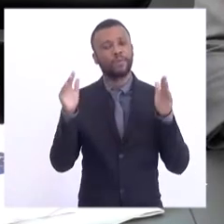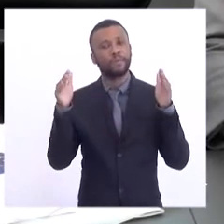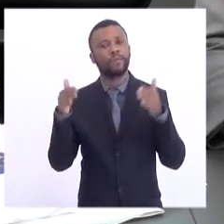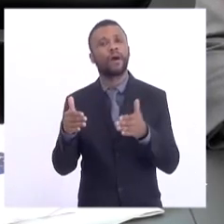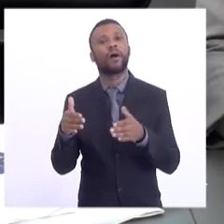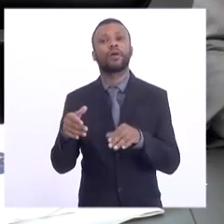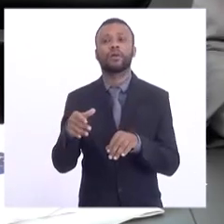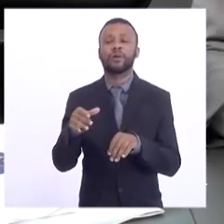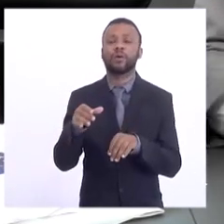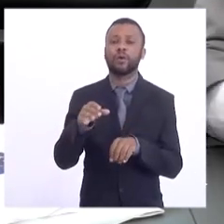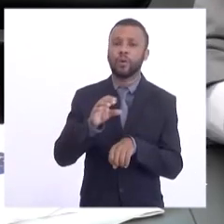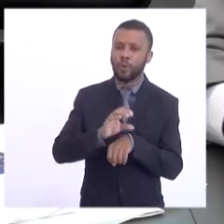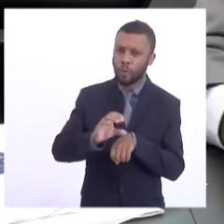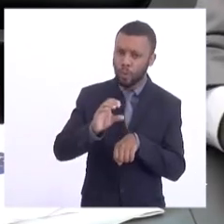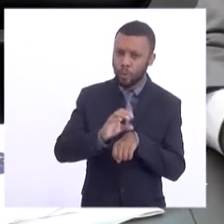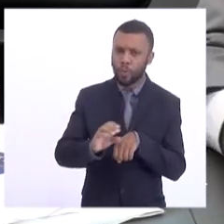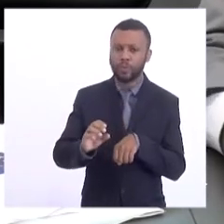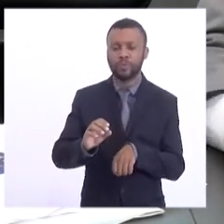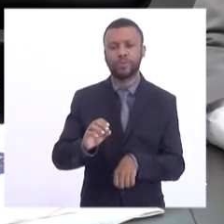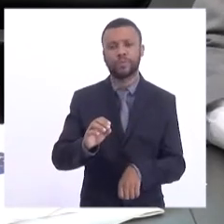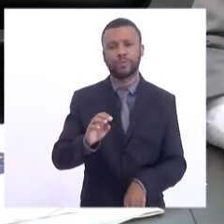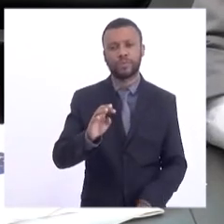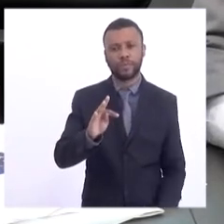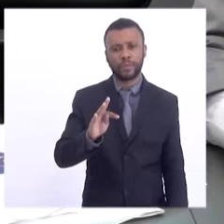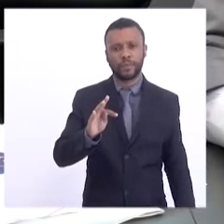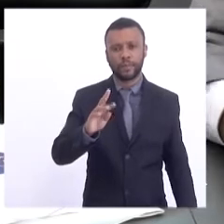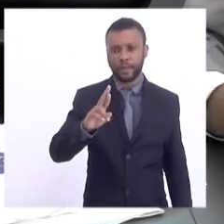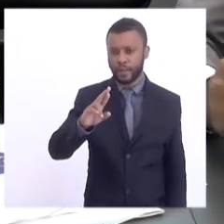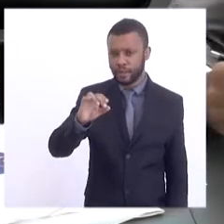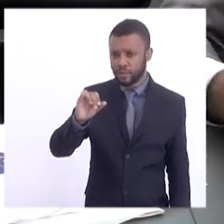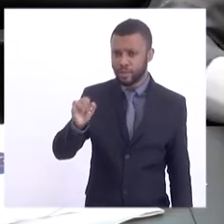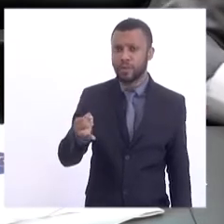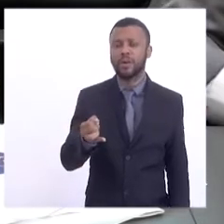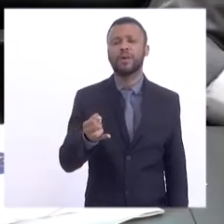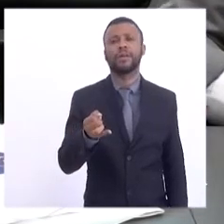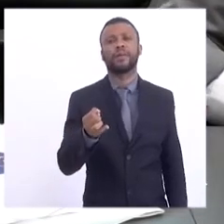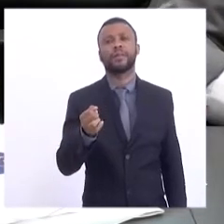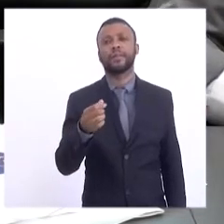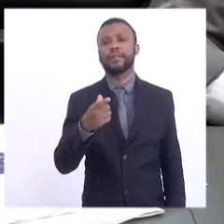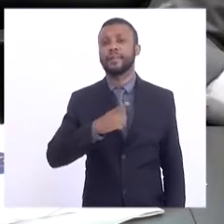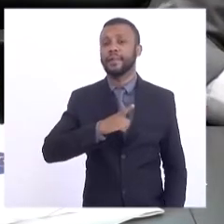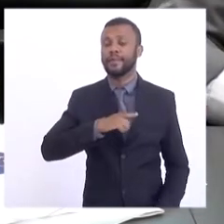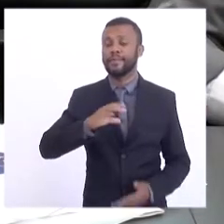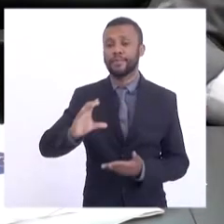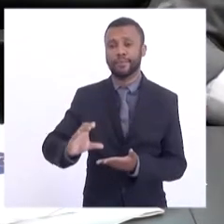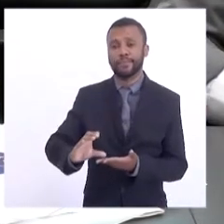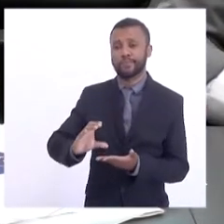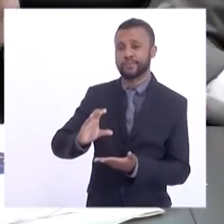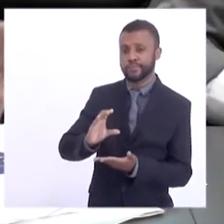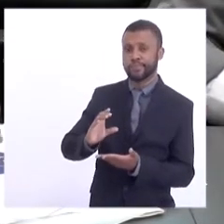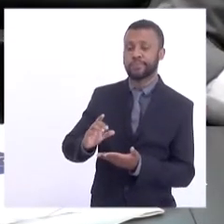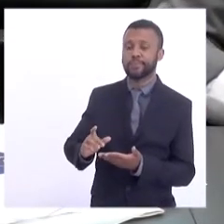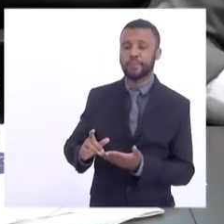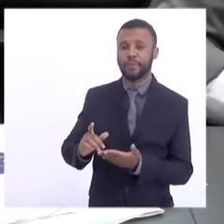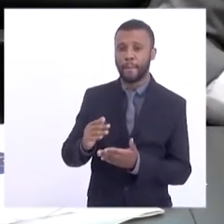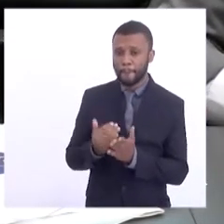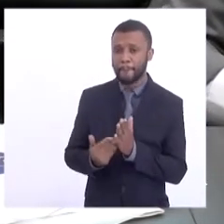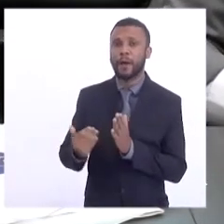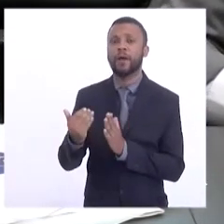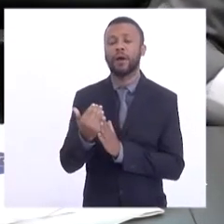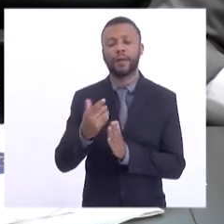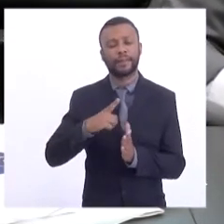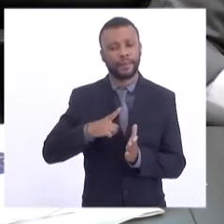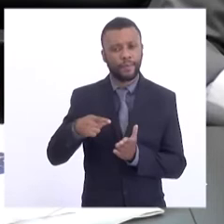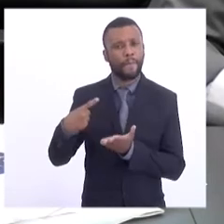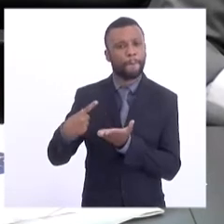o curso para RJ teve um aporte maior do dia Factor obviamente que foi TAM O que são